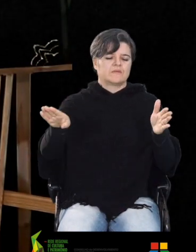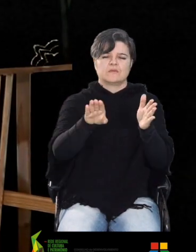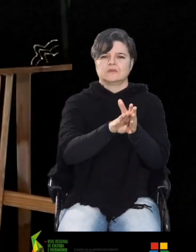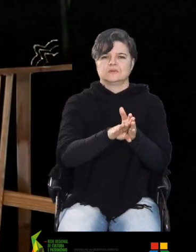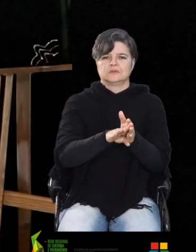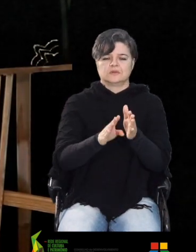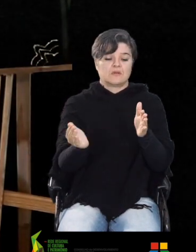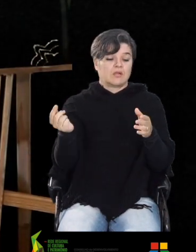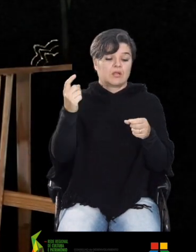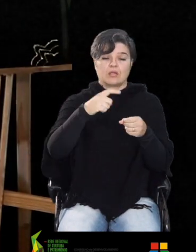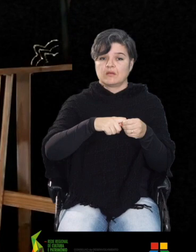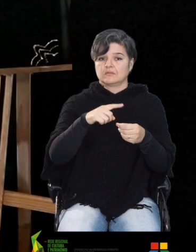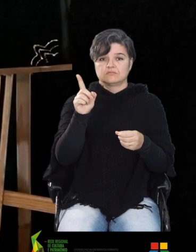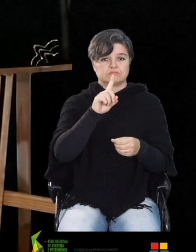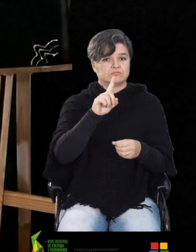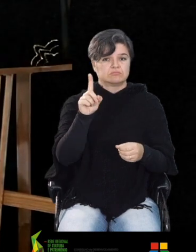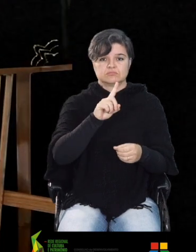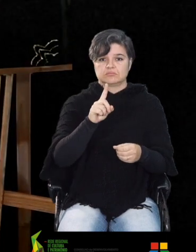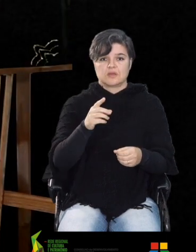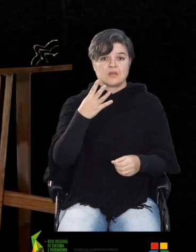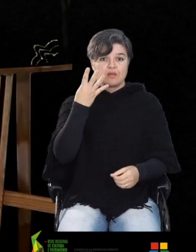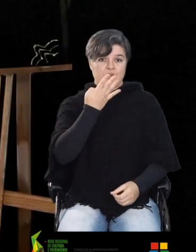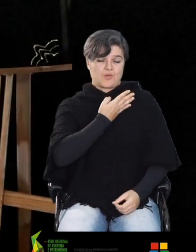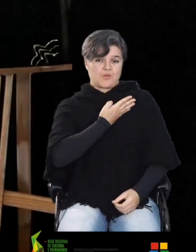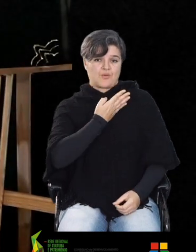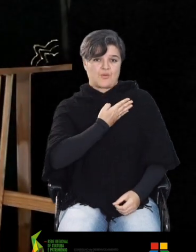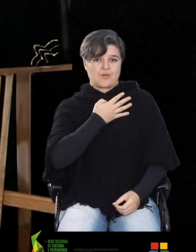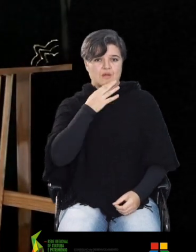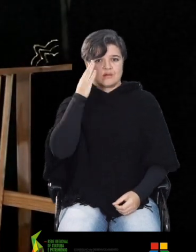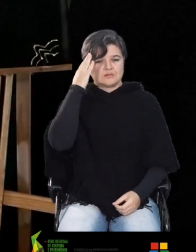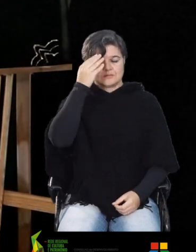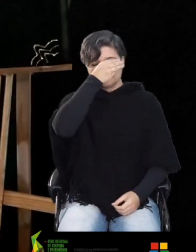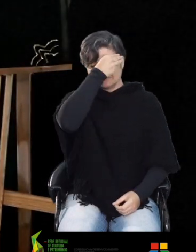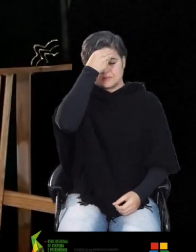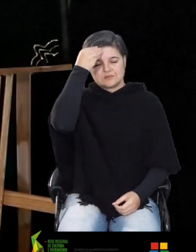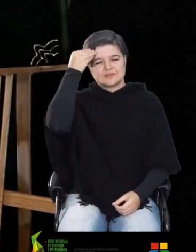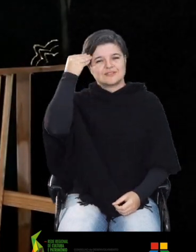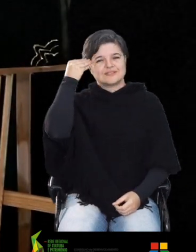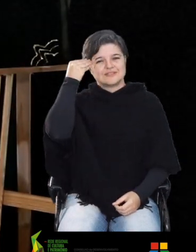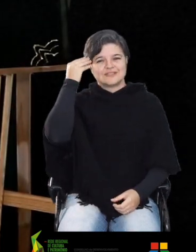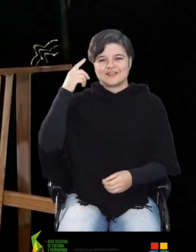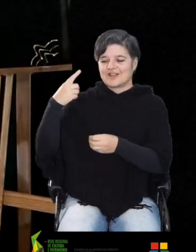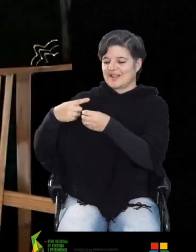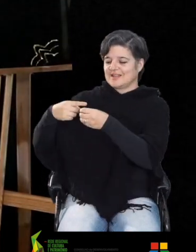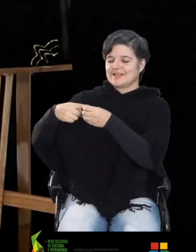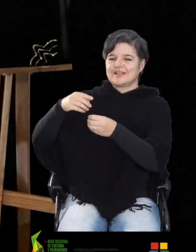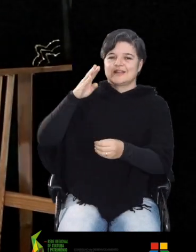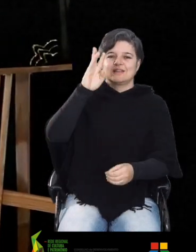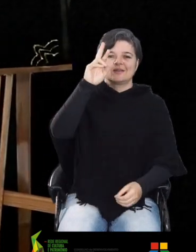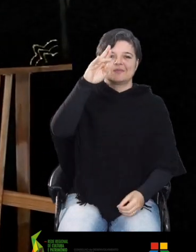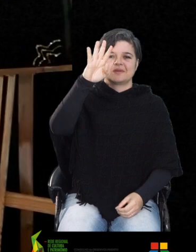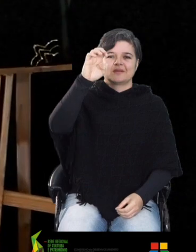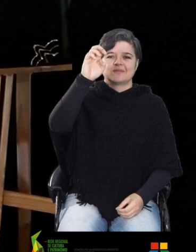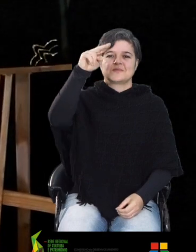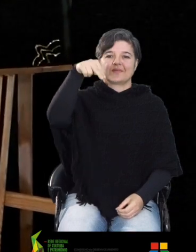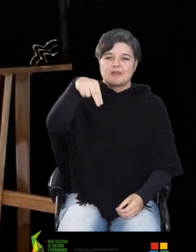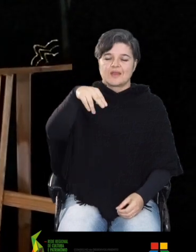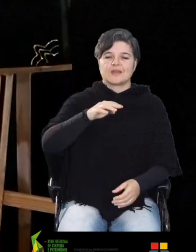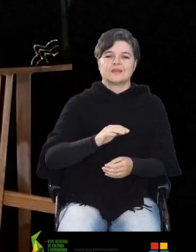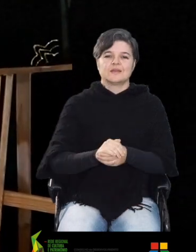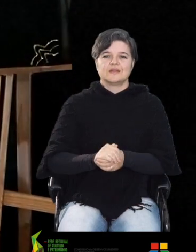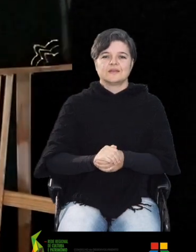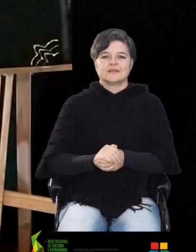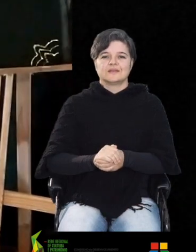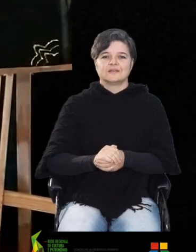os quatro amigos nem se lembraram mais de bebê resolveram ali mesmo